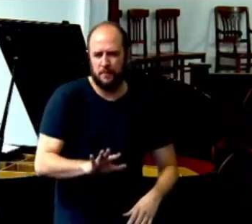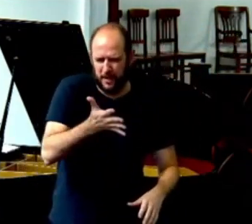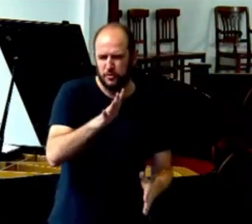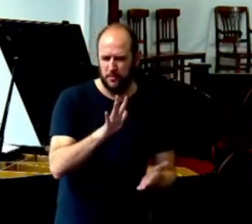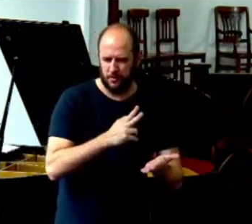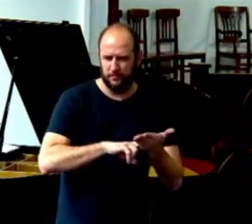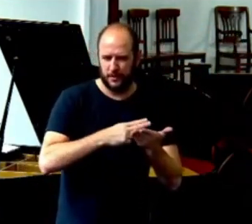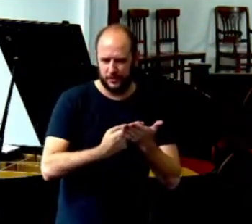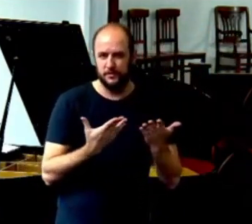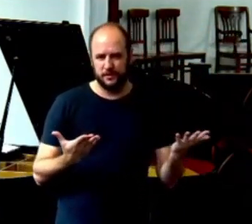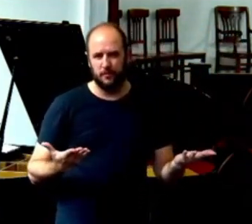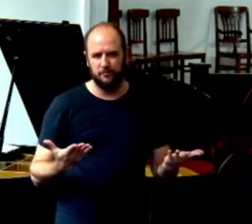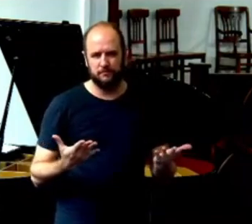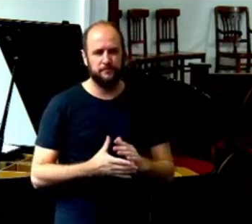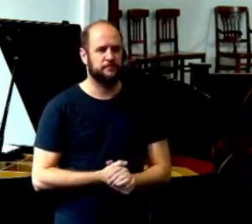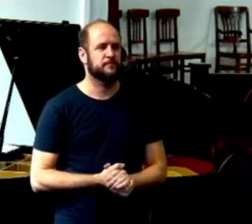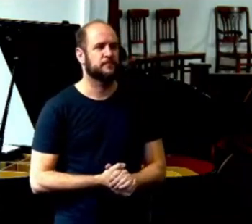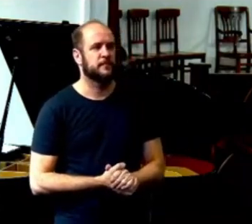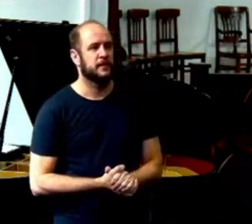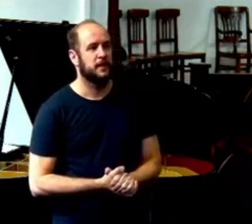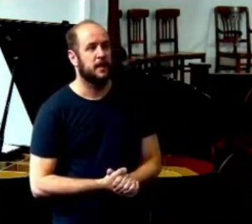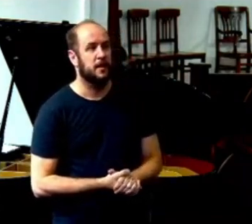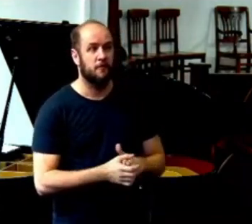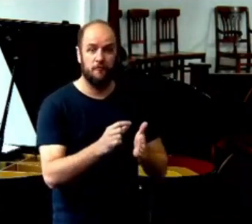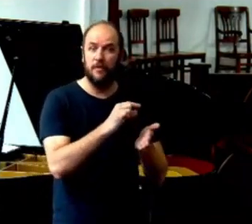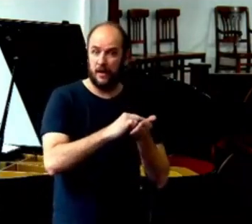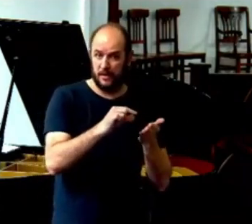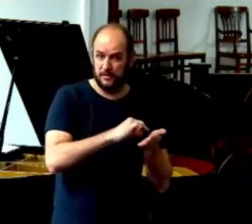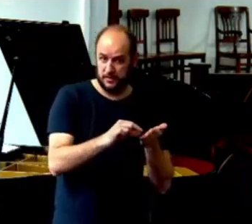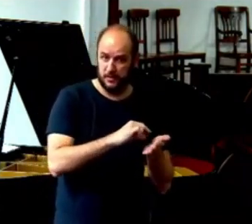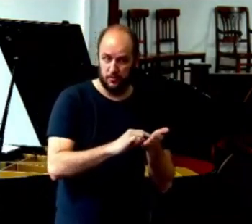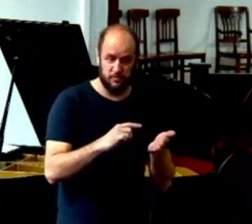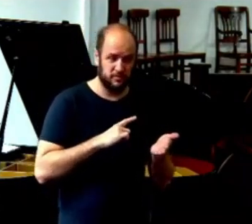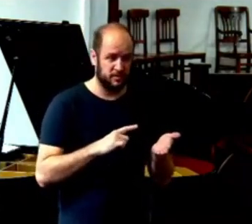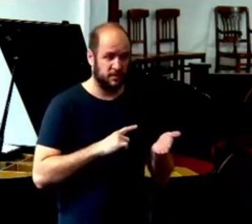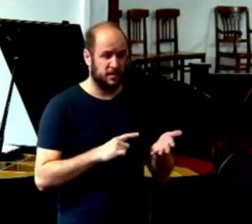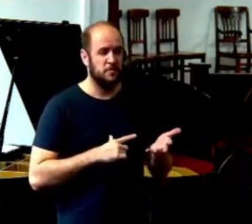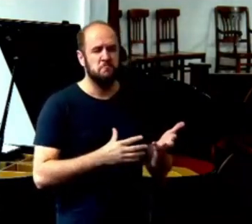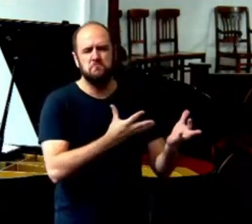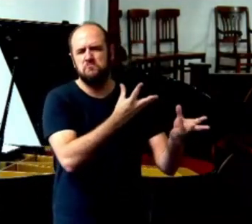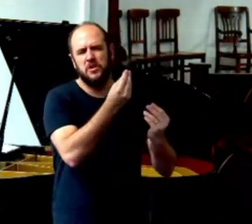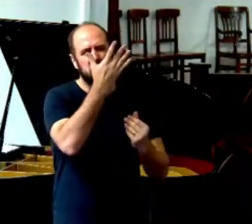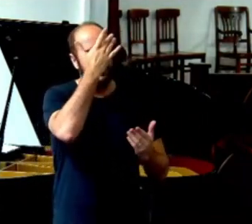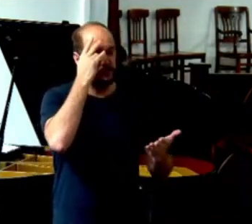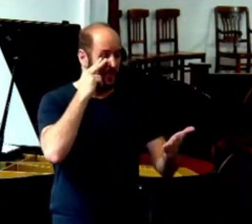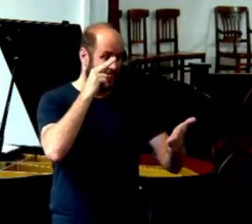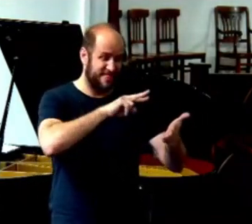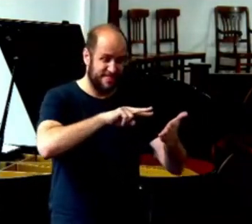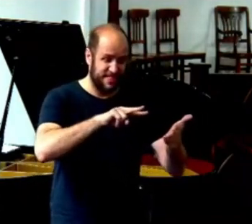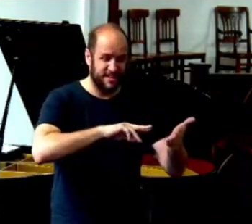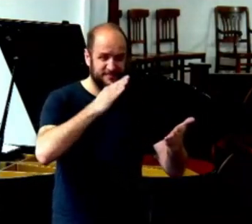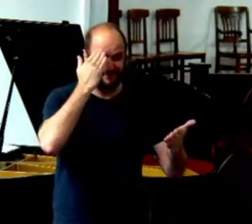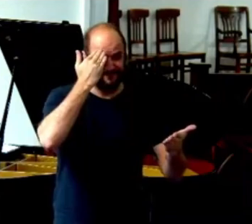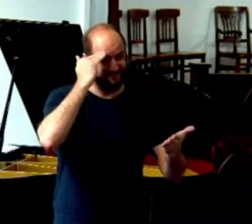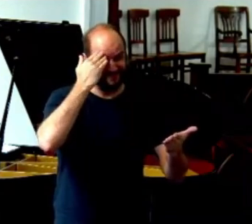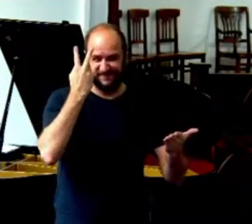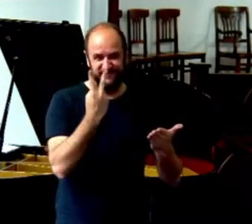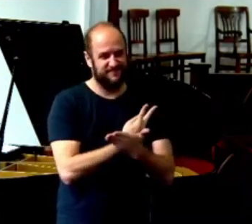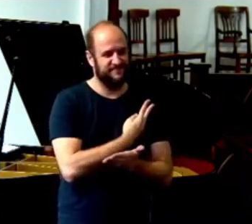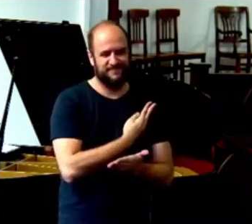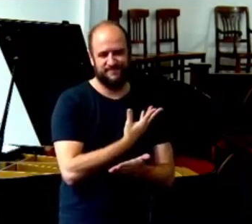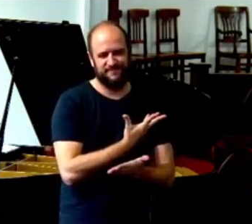Queridos, eis aqui um dos versículos bíblicos que geralmente é mal interpretado. É mal